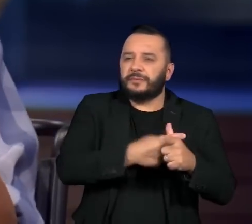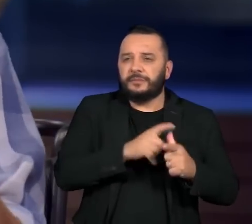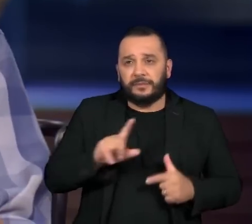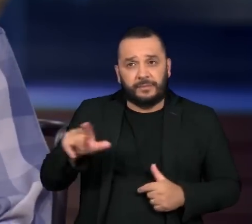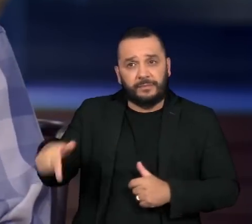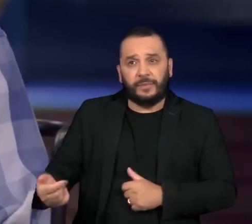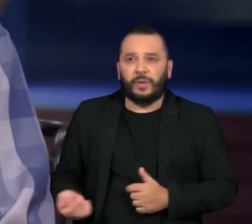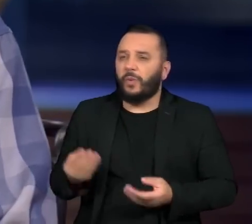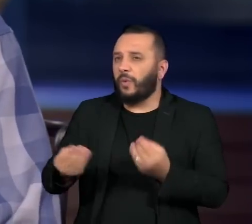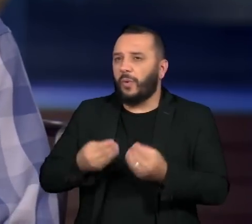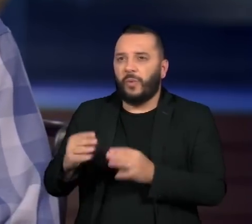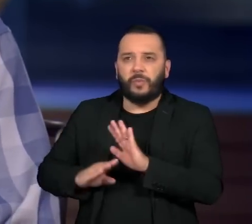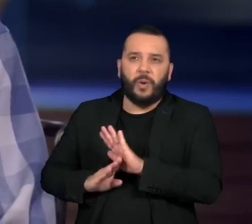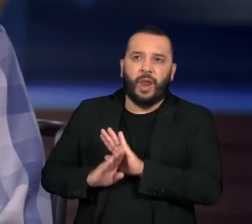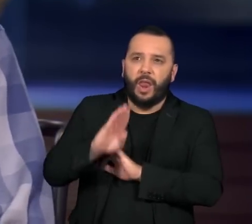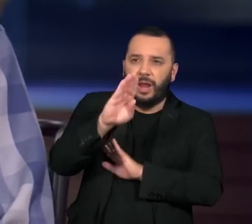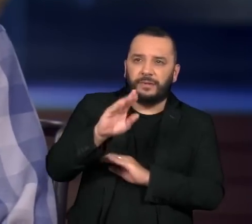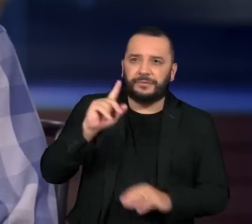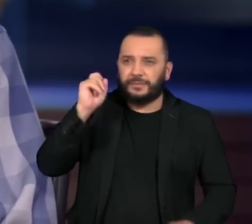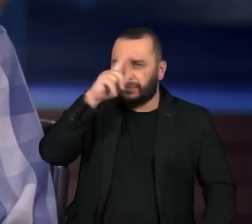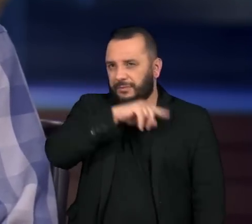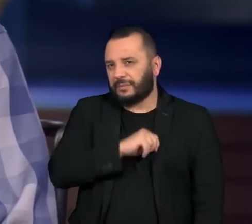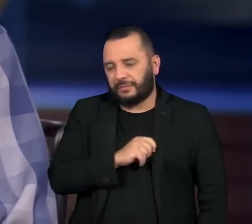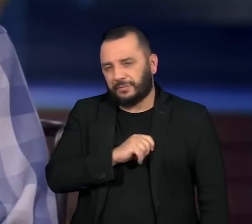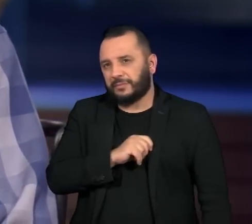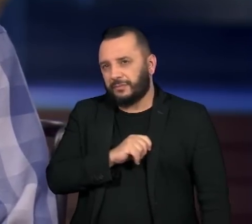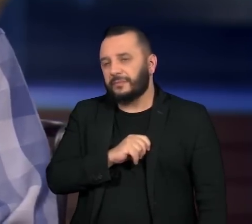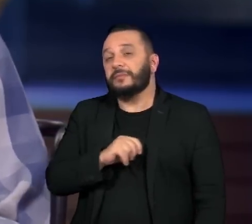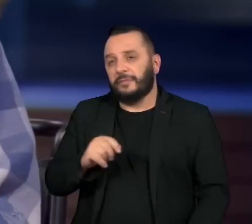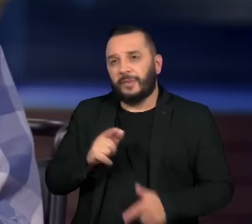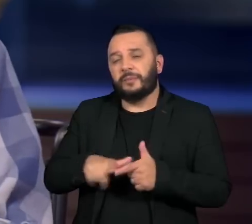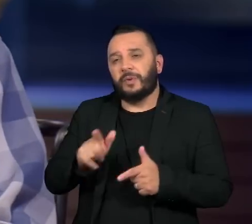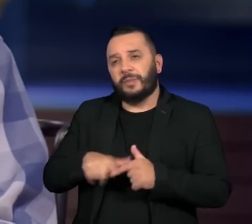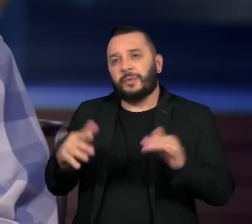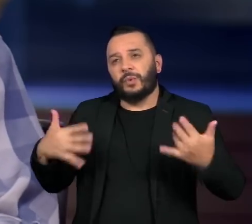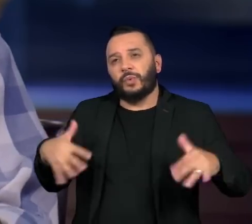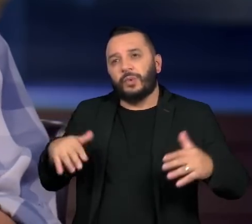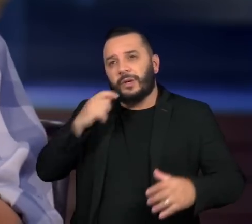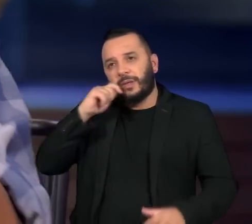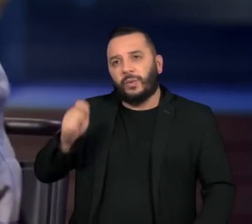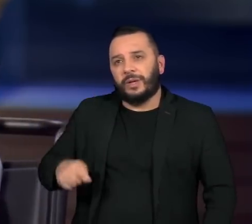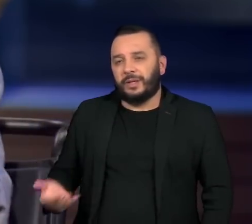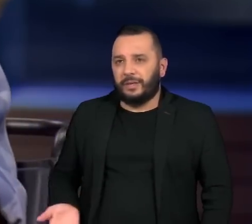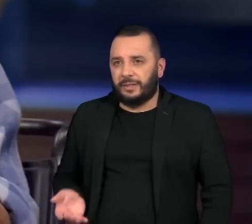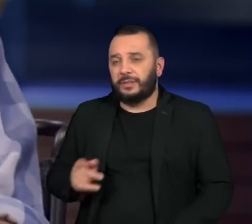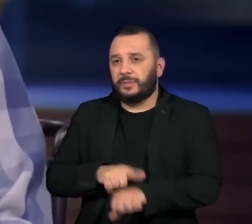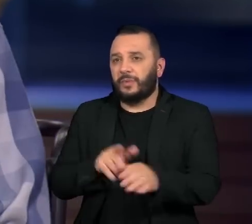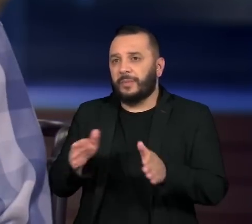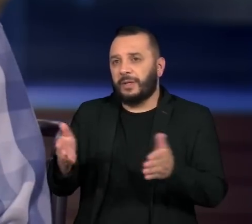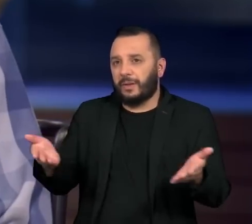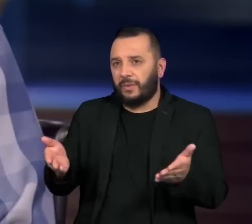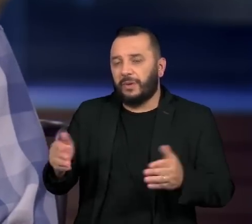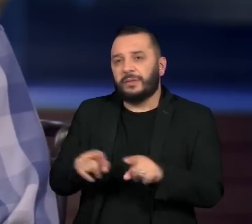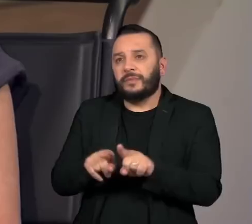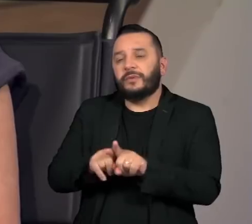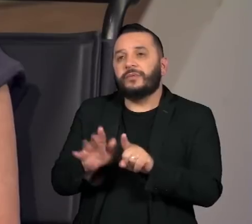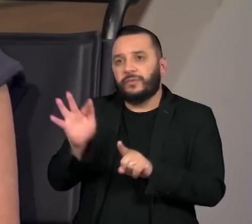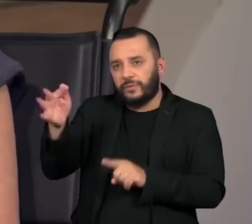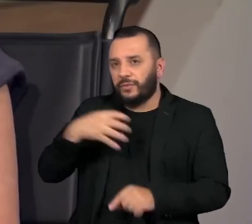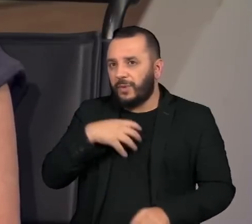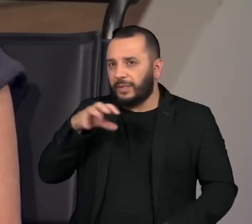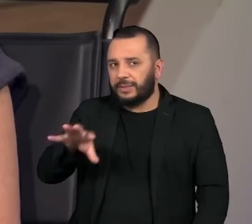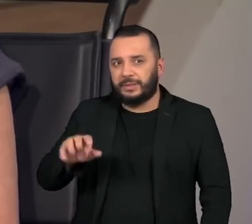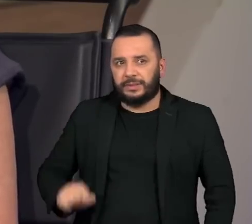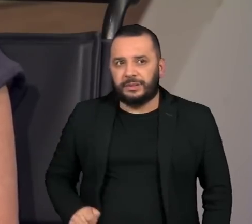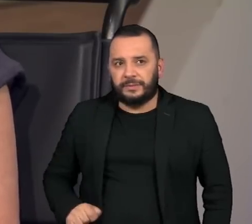de recuperar isso. Então, como eu falei, é uma situação trágica da Ucrânia, no momento e provavelmente no futuro também vai ser. Nós temos